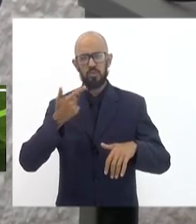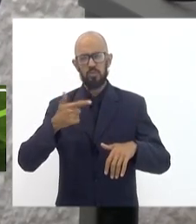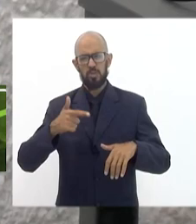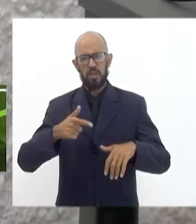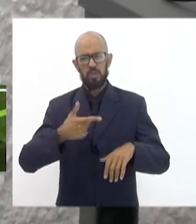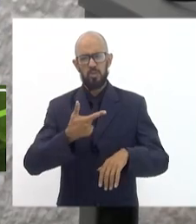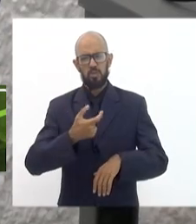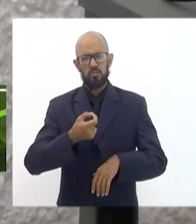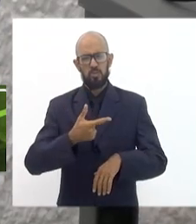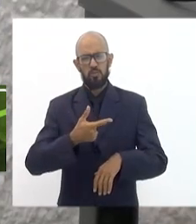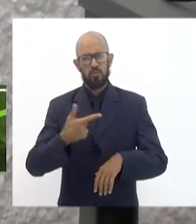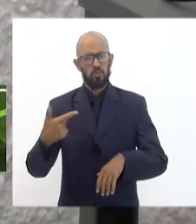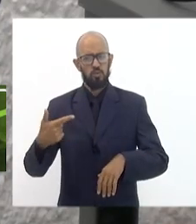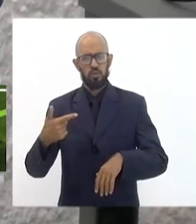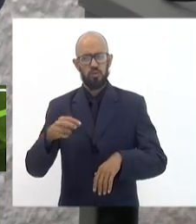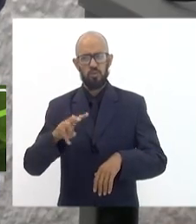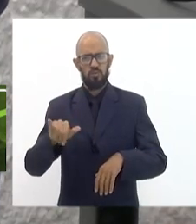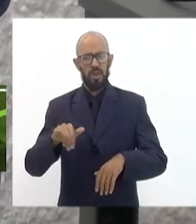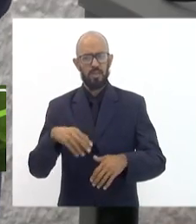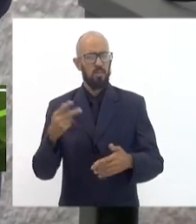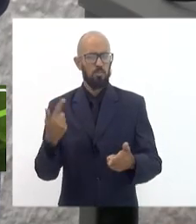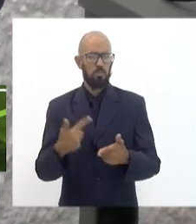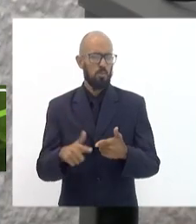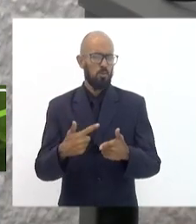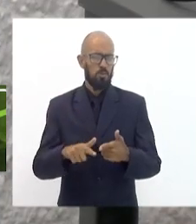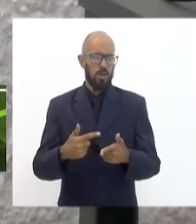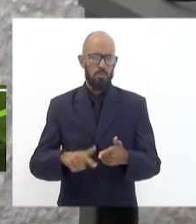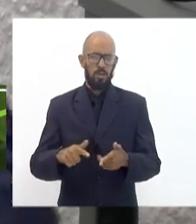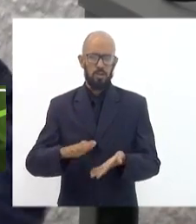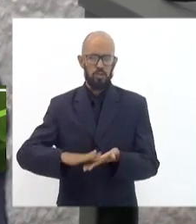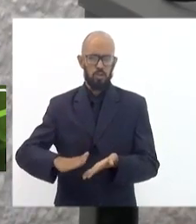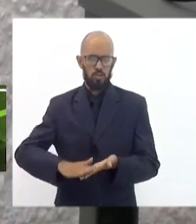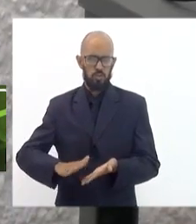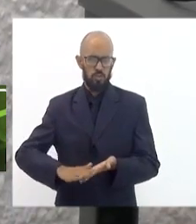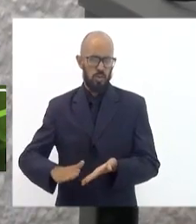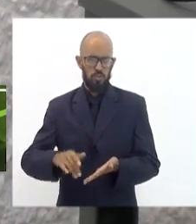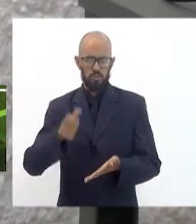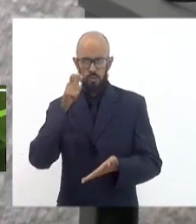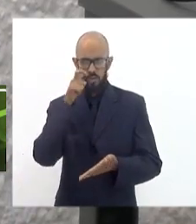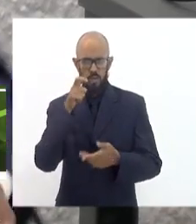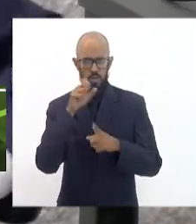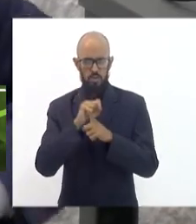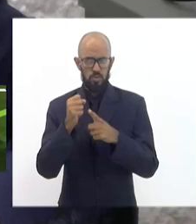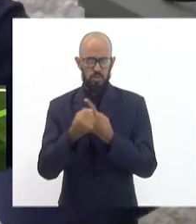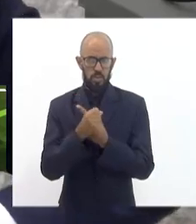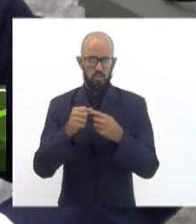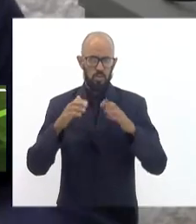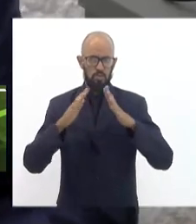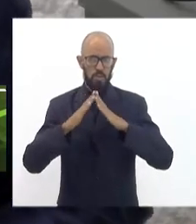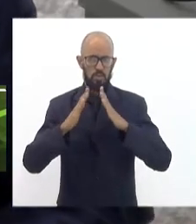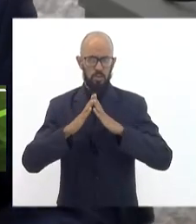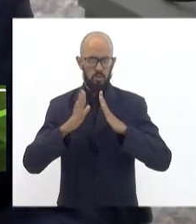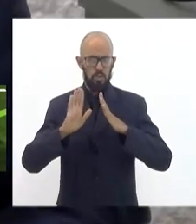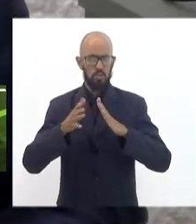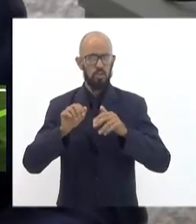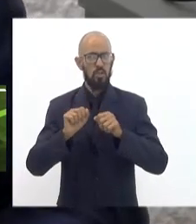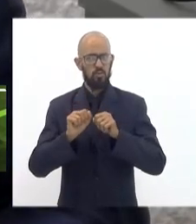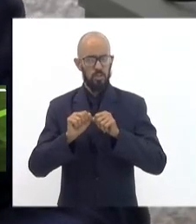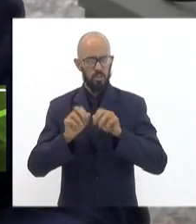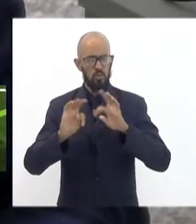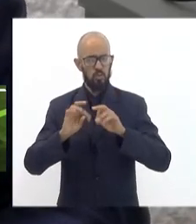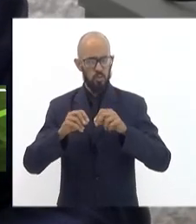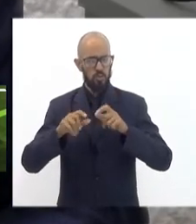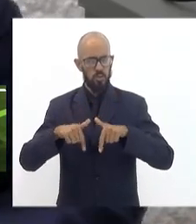problema 2022 não terá problema de execução orçamentária para o fundo de interesse social de habitação Nós tomamos as providências para que isso